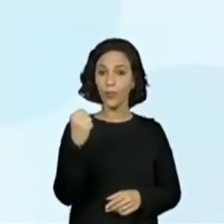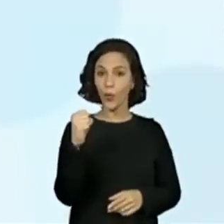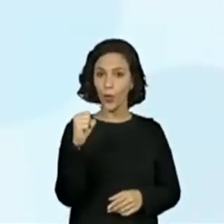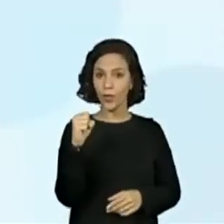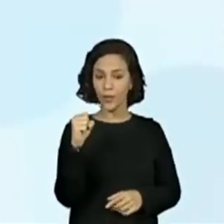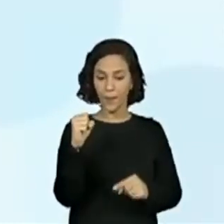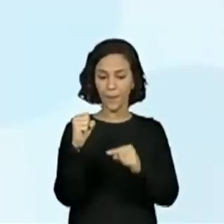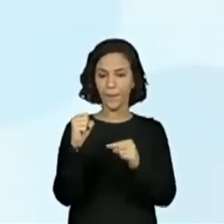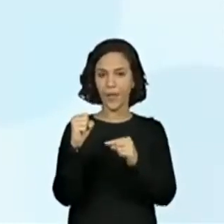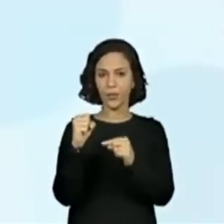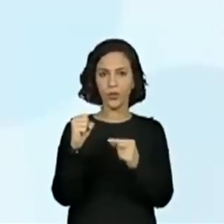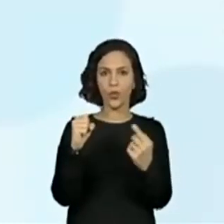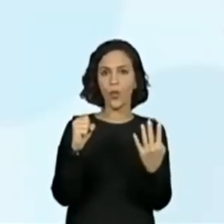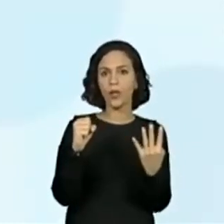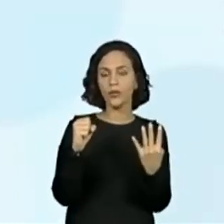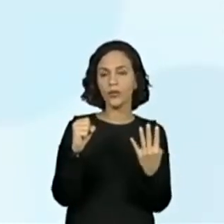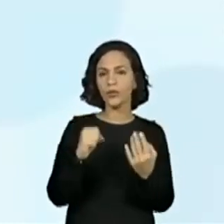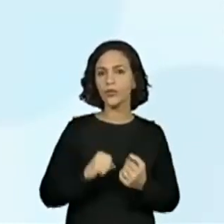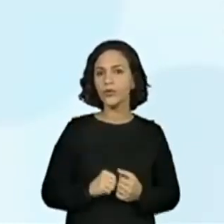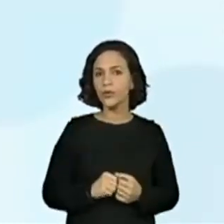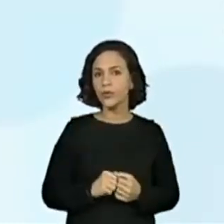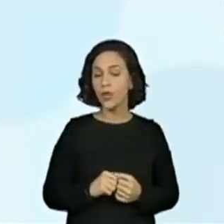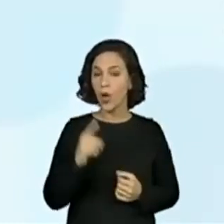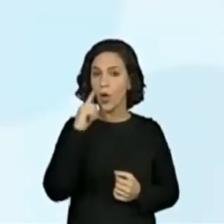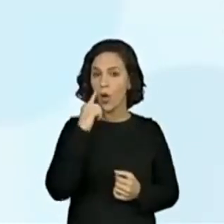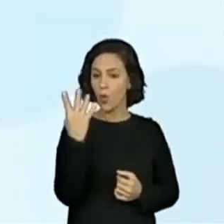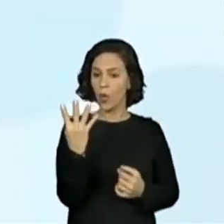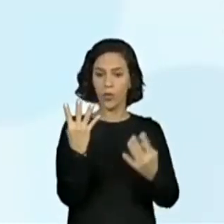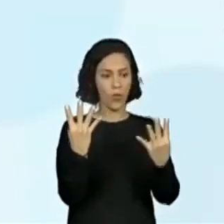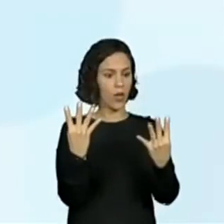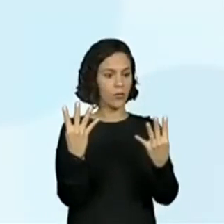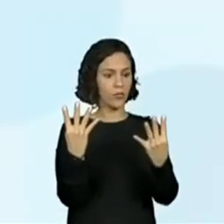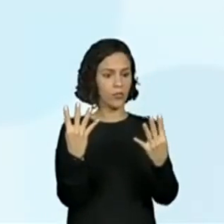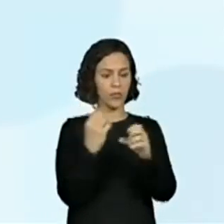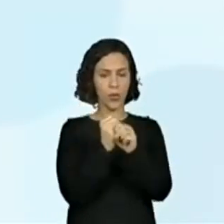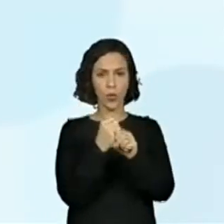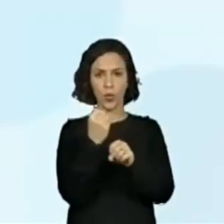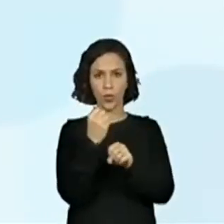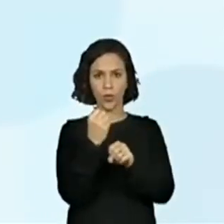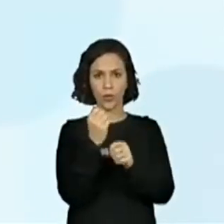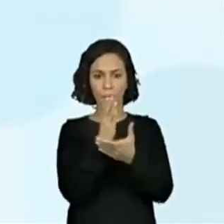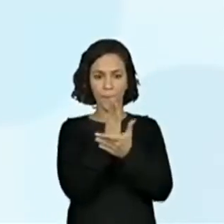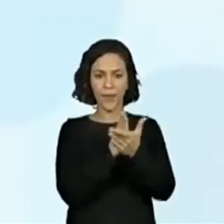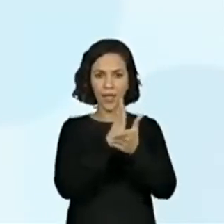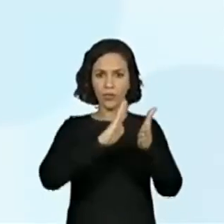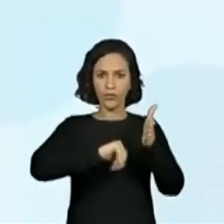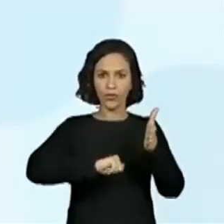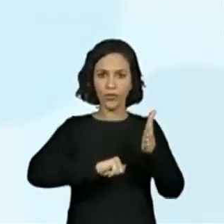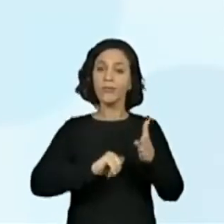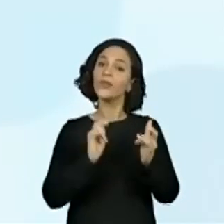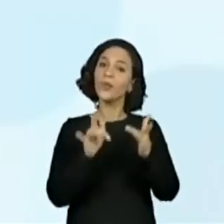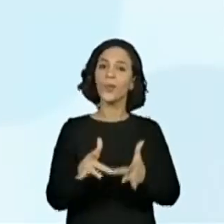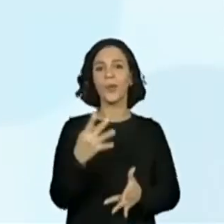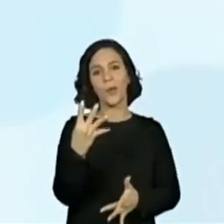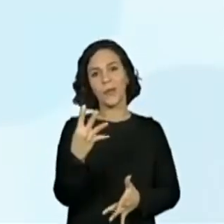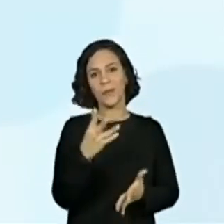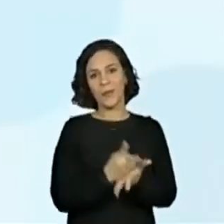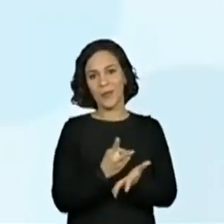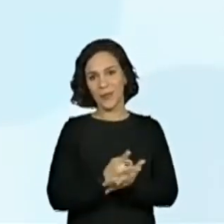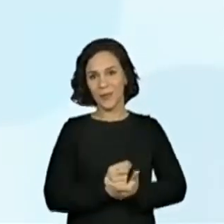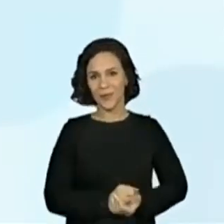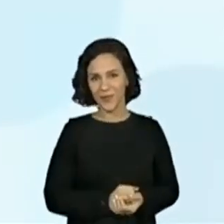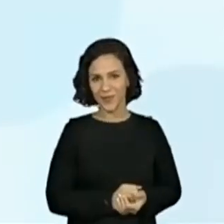8, tiro 4, lembrando que 4 mais 4 é 8, eu tirei metade, fiquei com a outra metade, que é